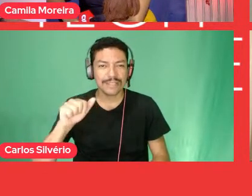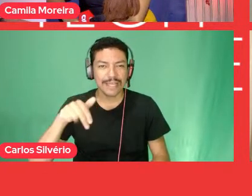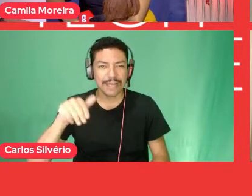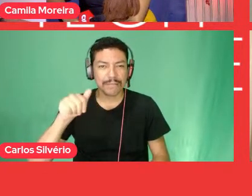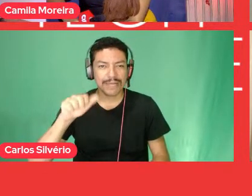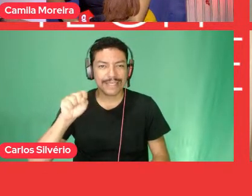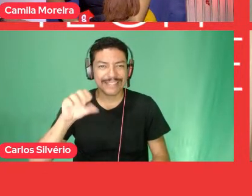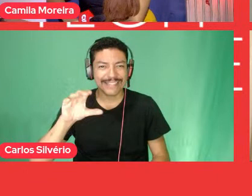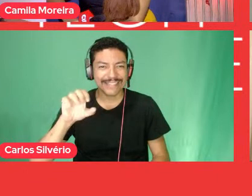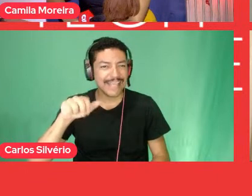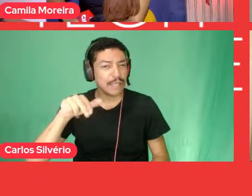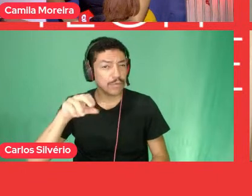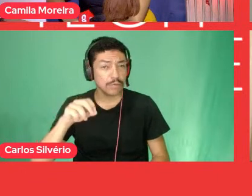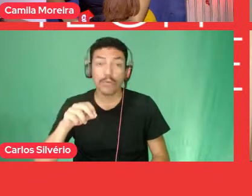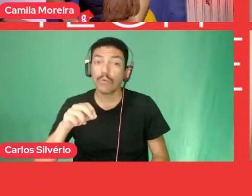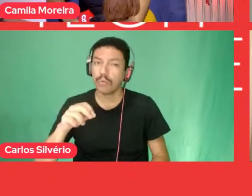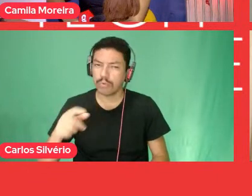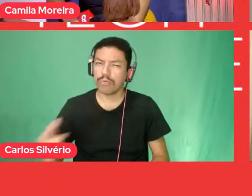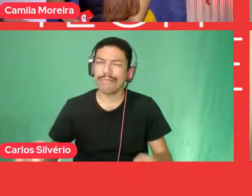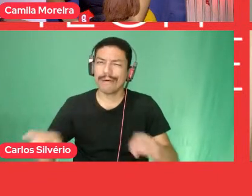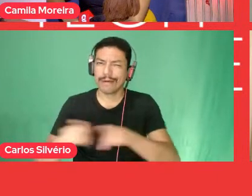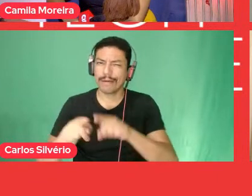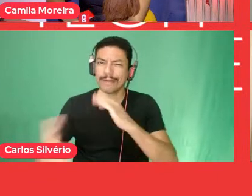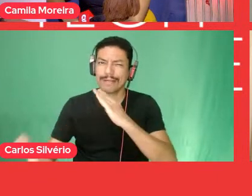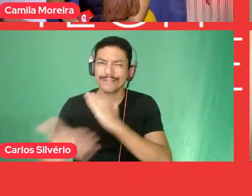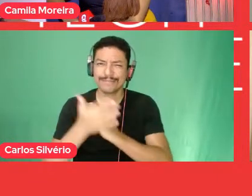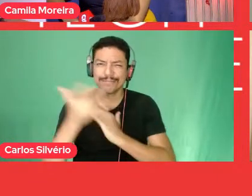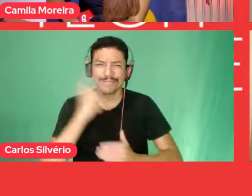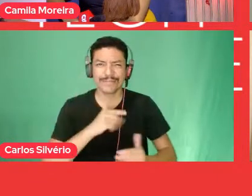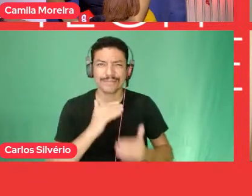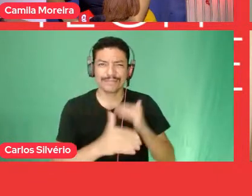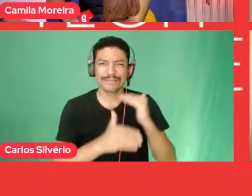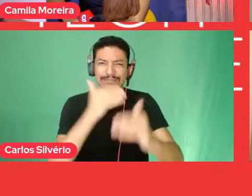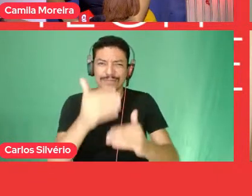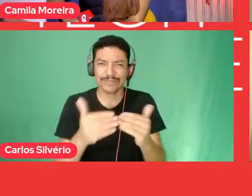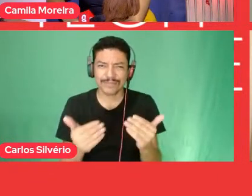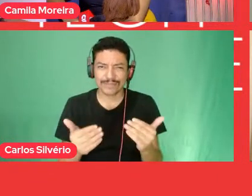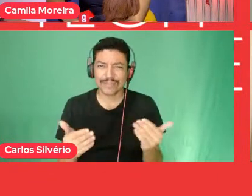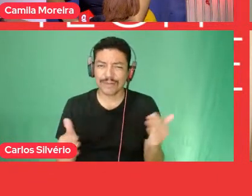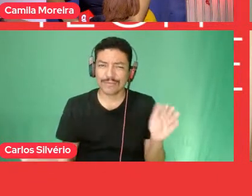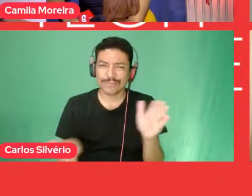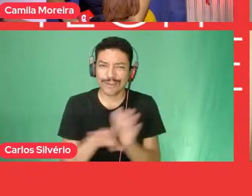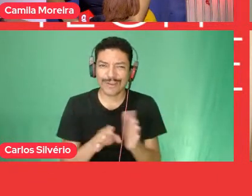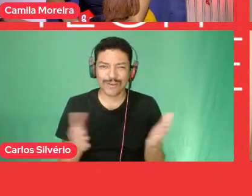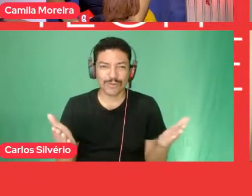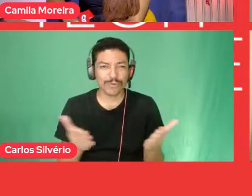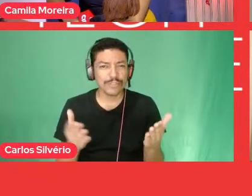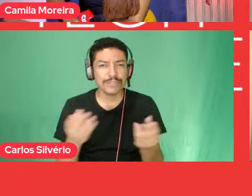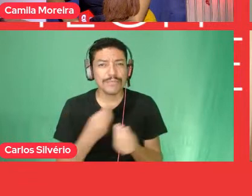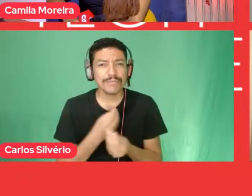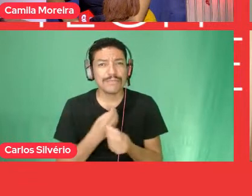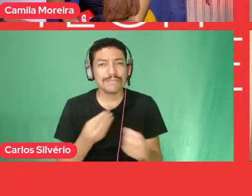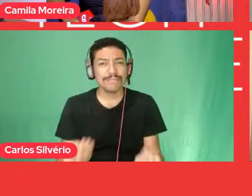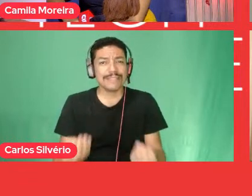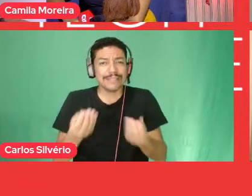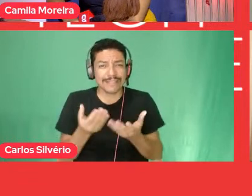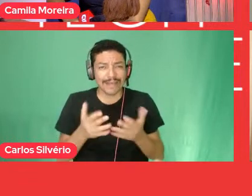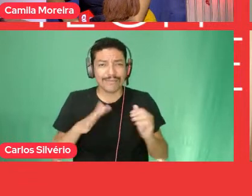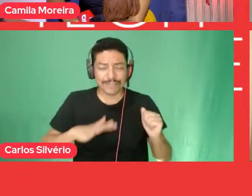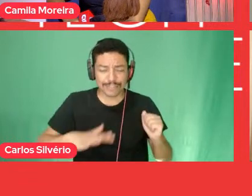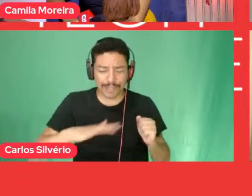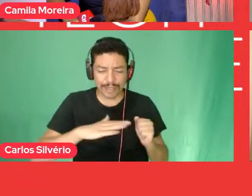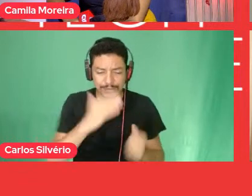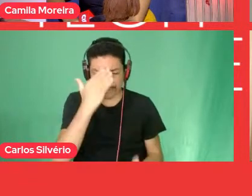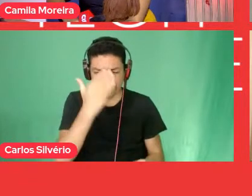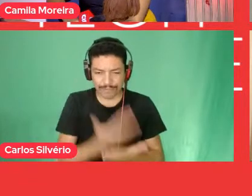super importante aqui para me ajudar a chegar onde eu estou aqui e dar os espaços e a confiança para a gente trabalhar esse